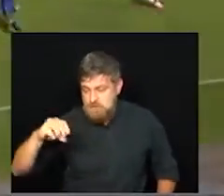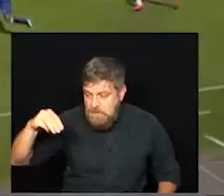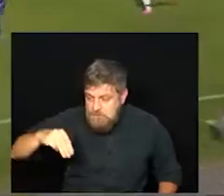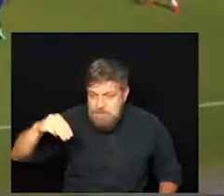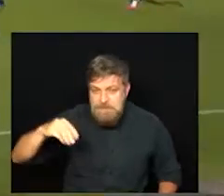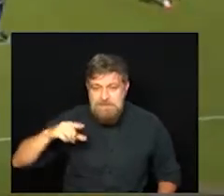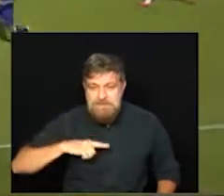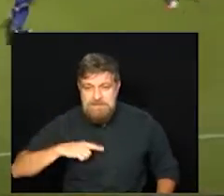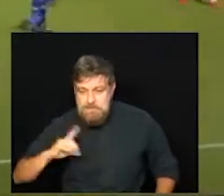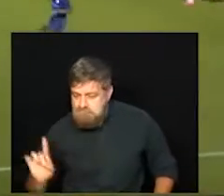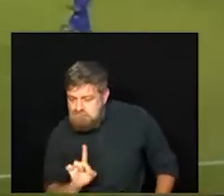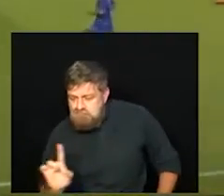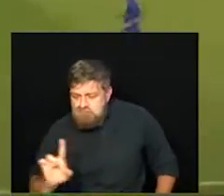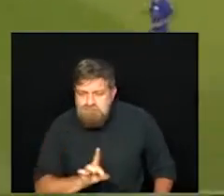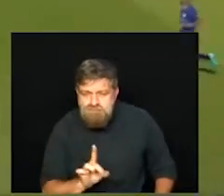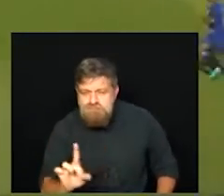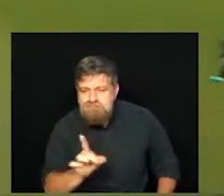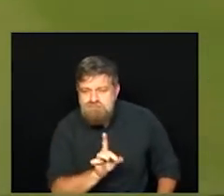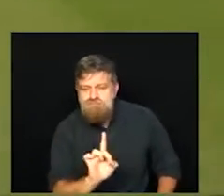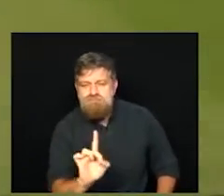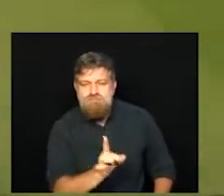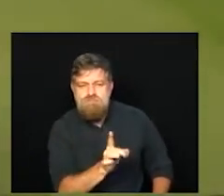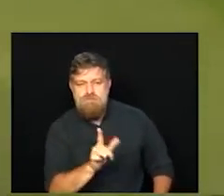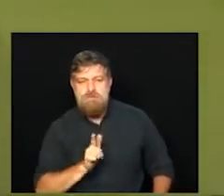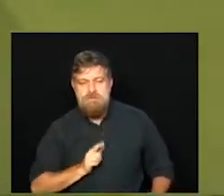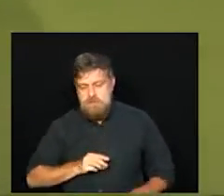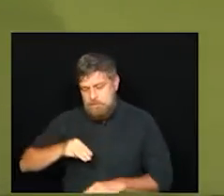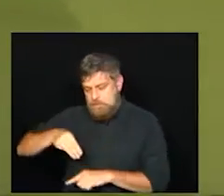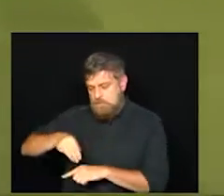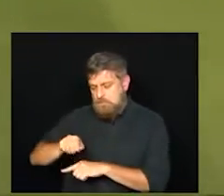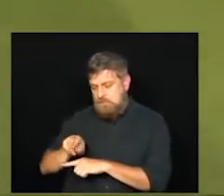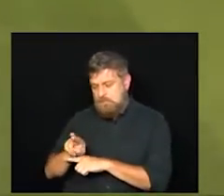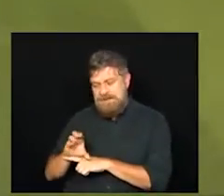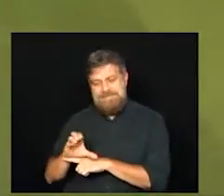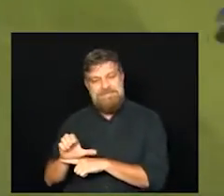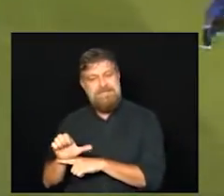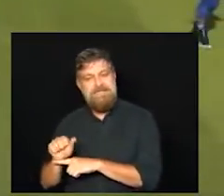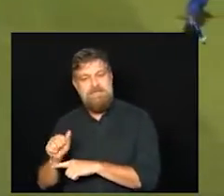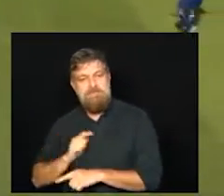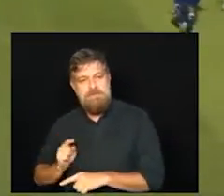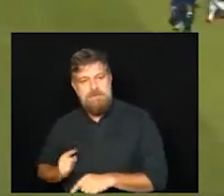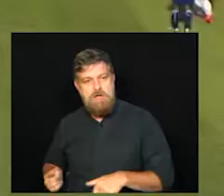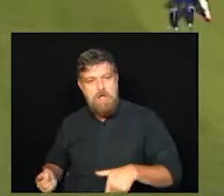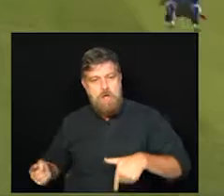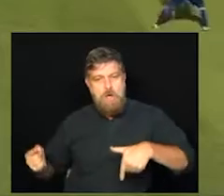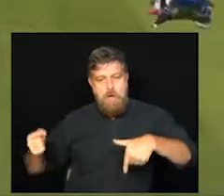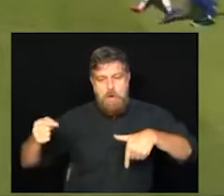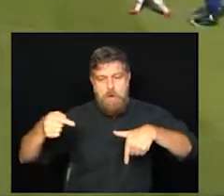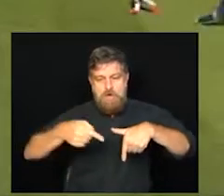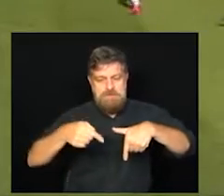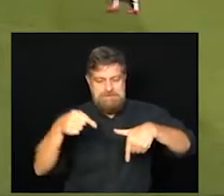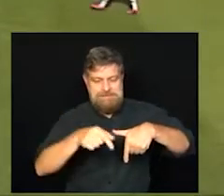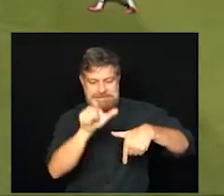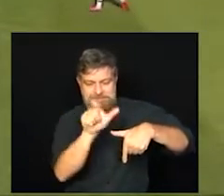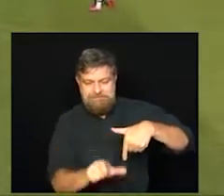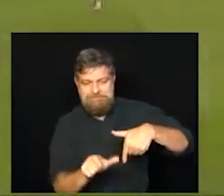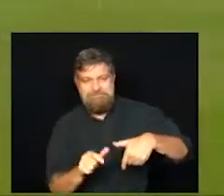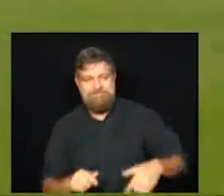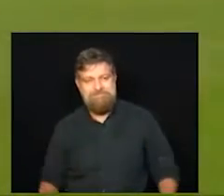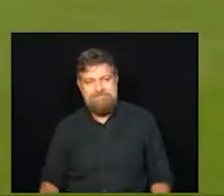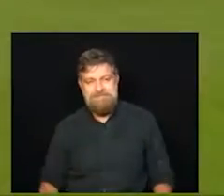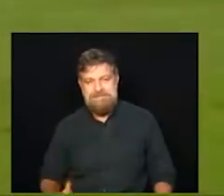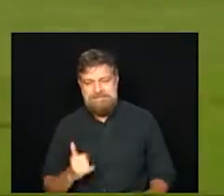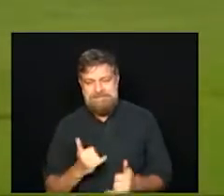minutos, contra-ataque puxado pela esquerda. Marcelinho invadiu a área, cruzou o rasteiro e na segunda